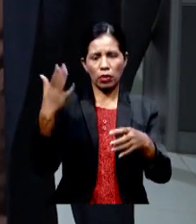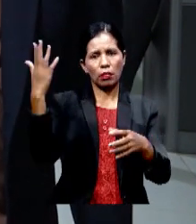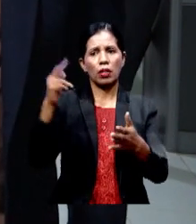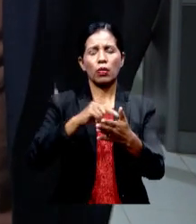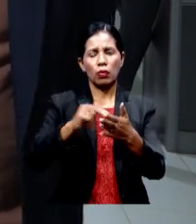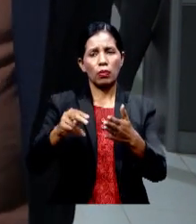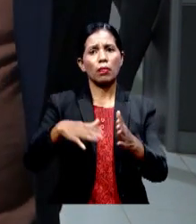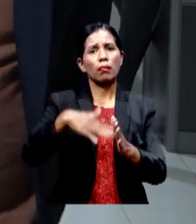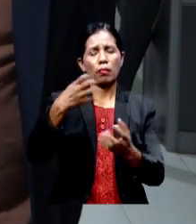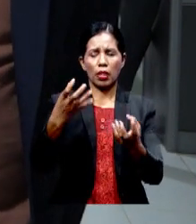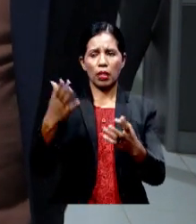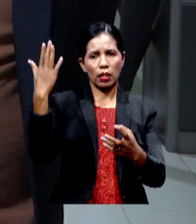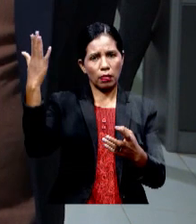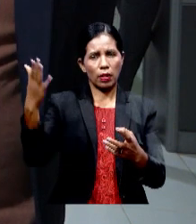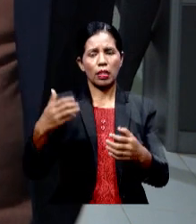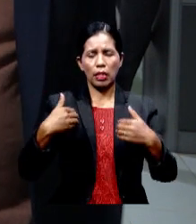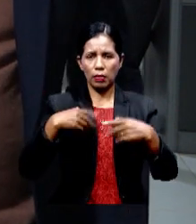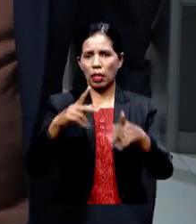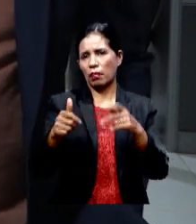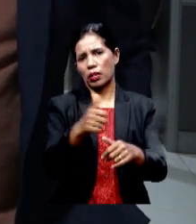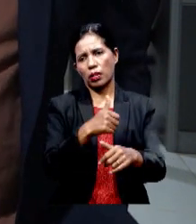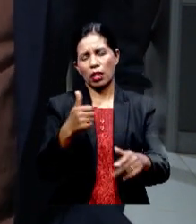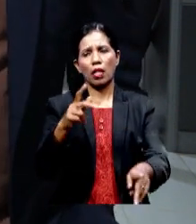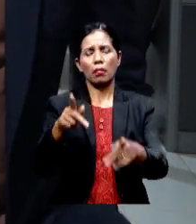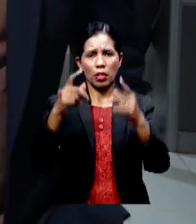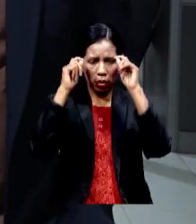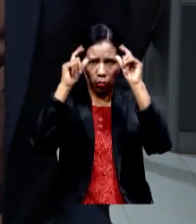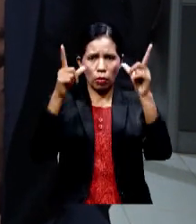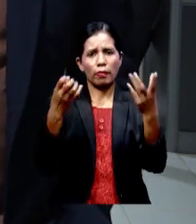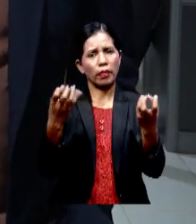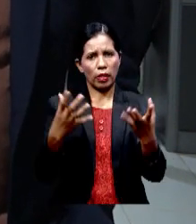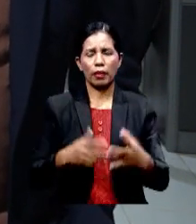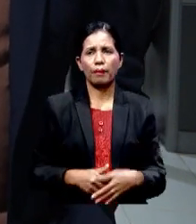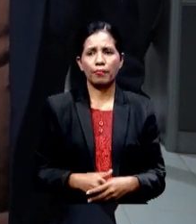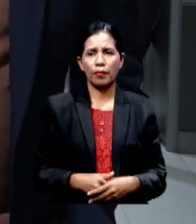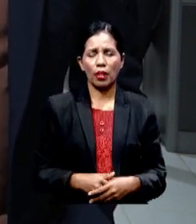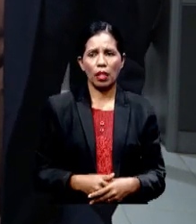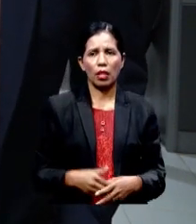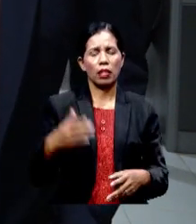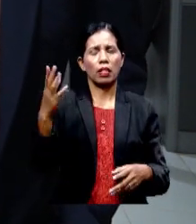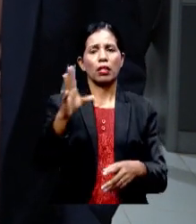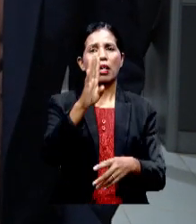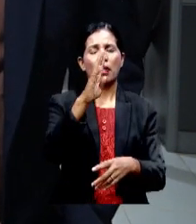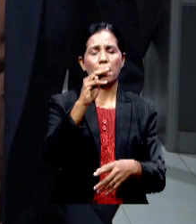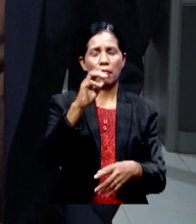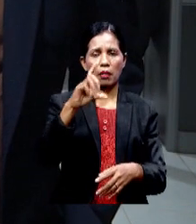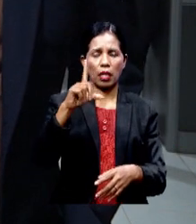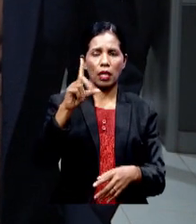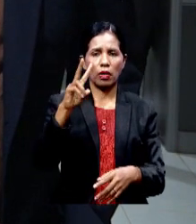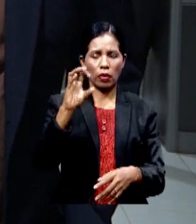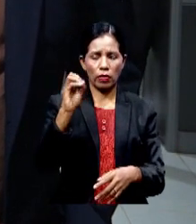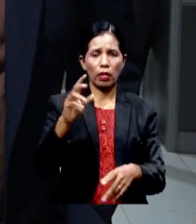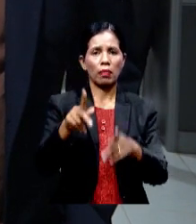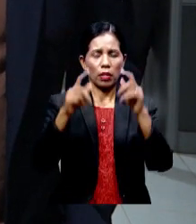uma que na ba. Lá hoje Timor-Leste mas e a moça é Marcelo, mas Timor-Leste bara. E da tama que é Victoria, Melbourne. Mas Timor-Leste bara que